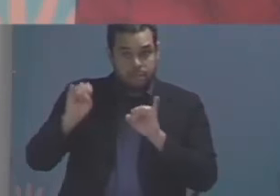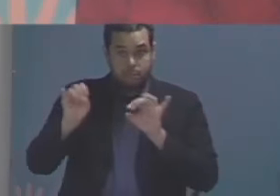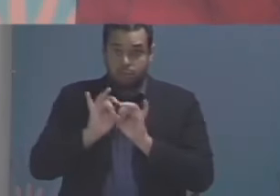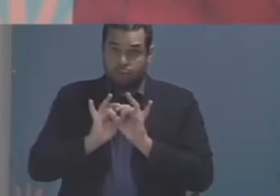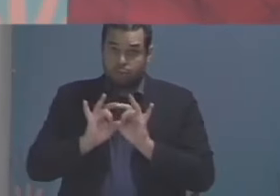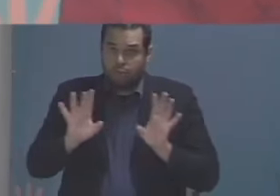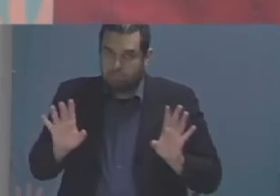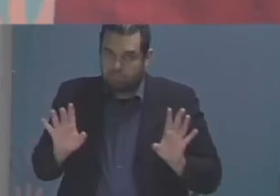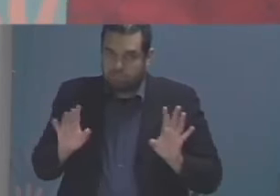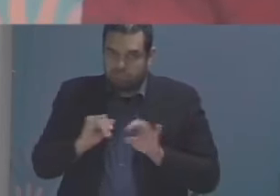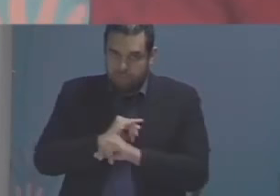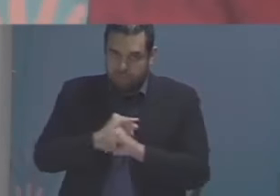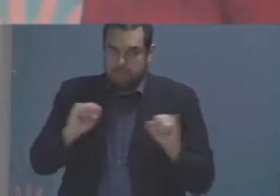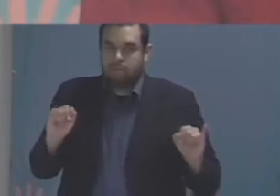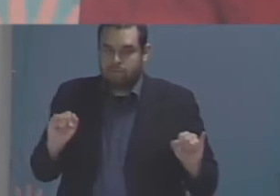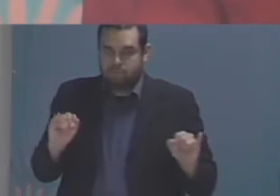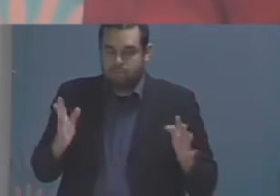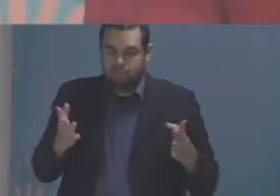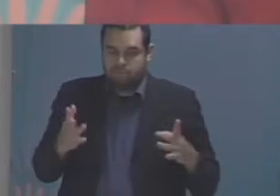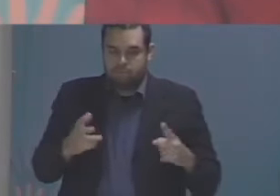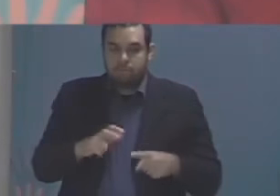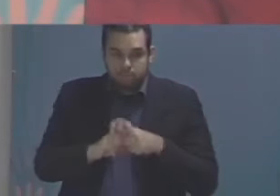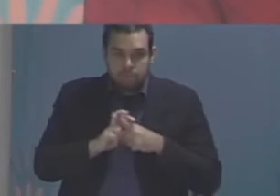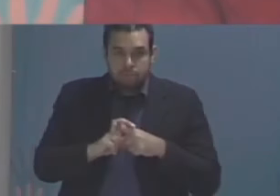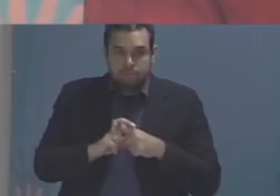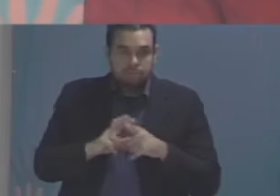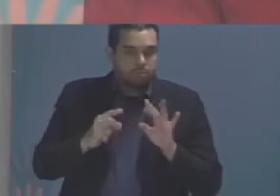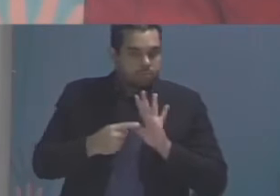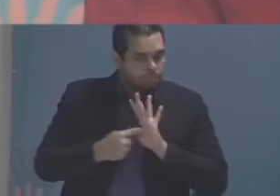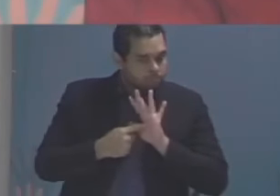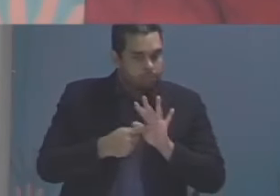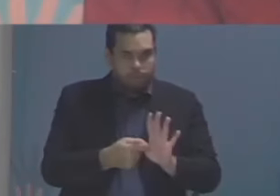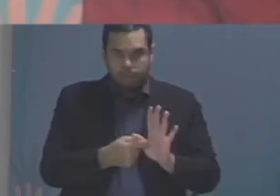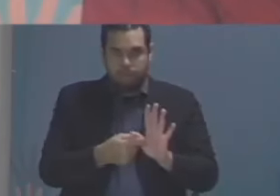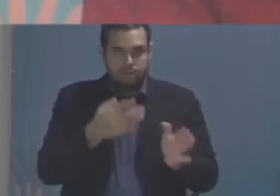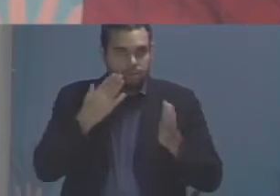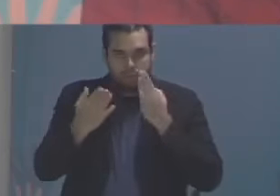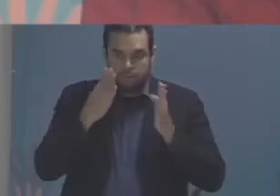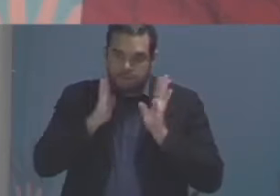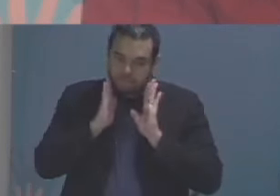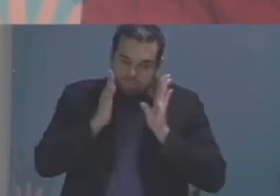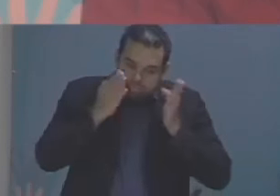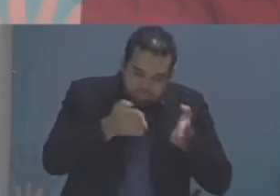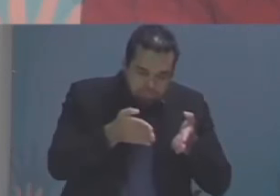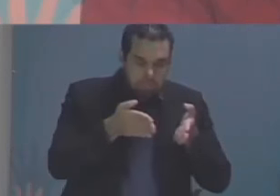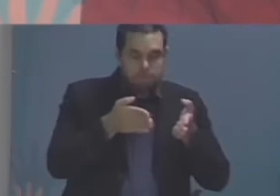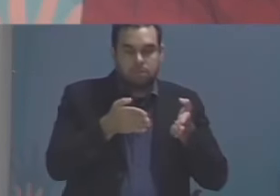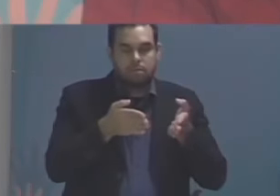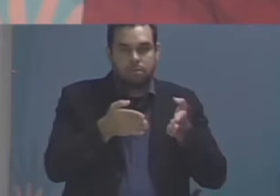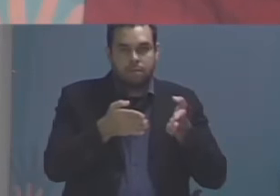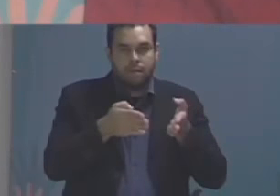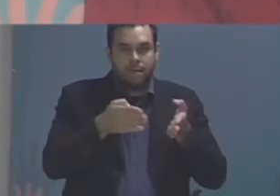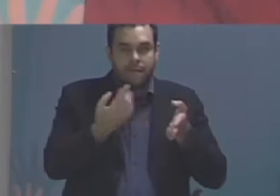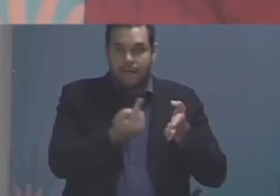de divulgação, que enviesam toda a psicologia para um campo. Um campo, aliás,